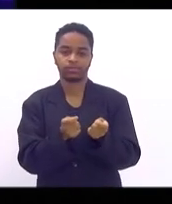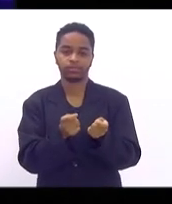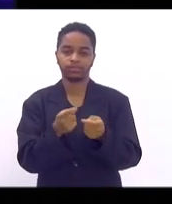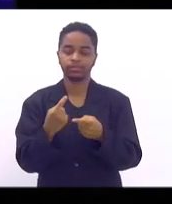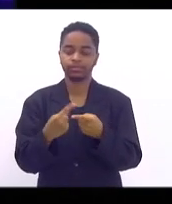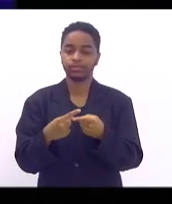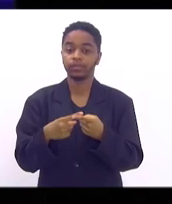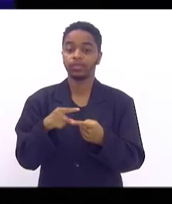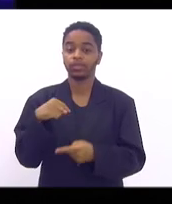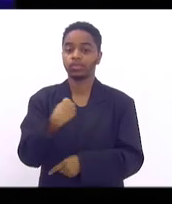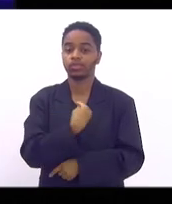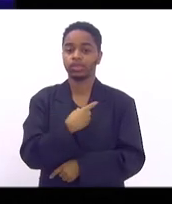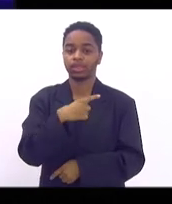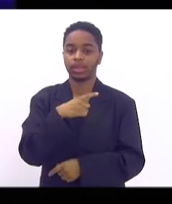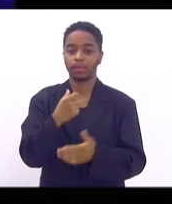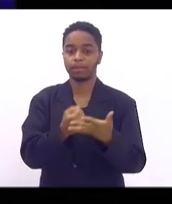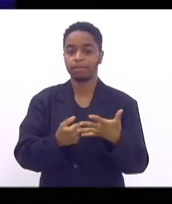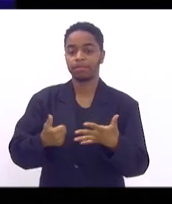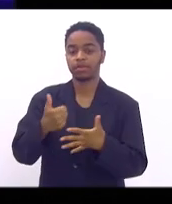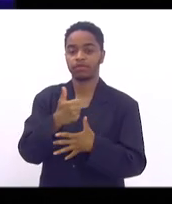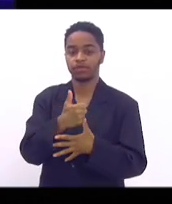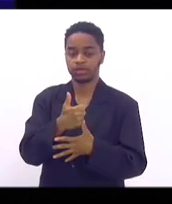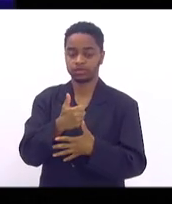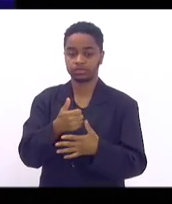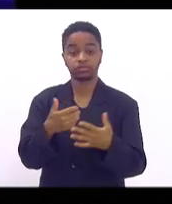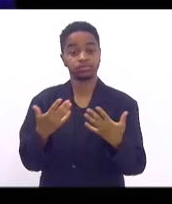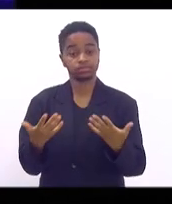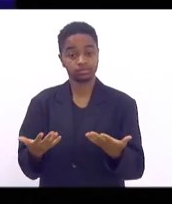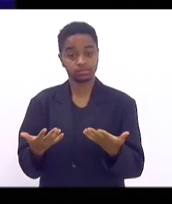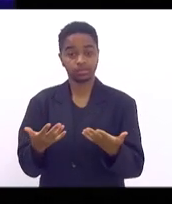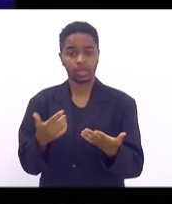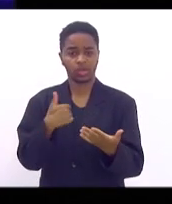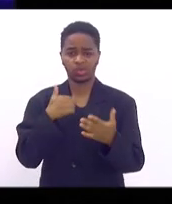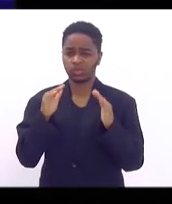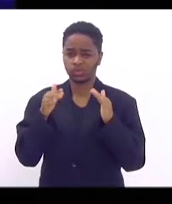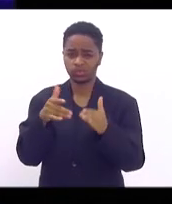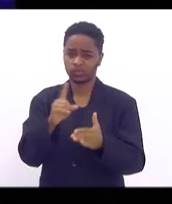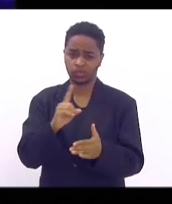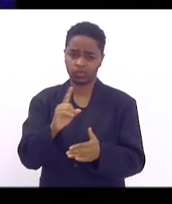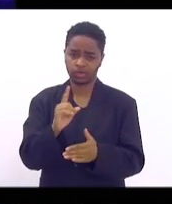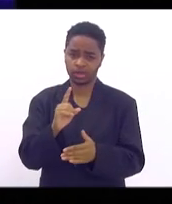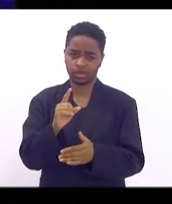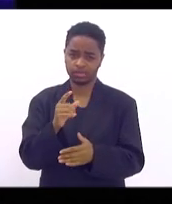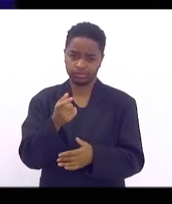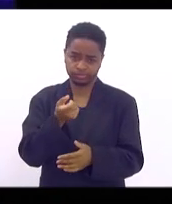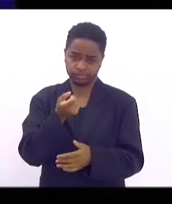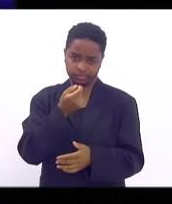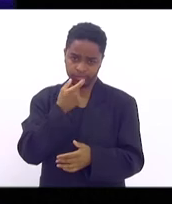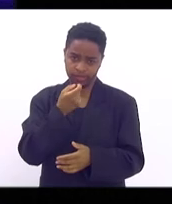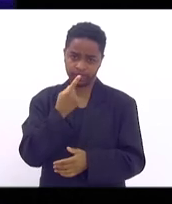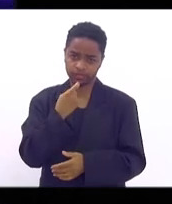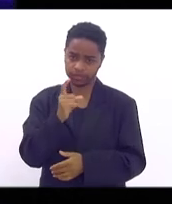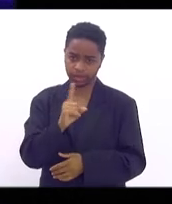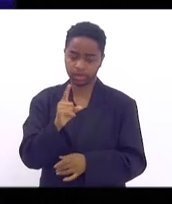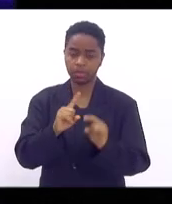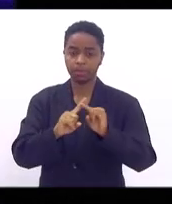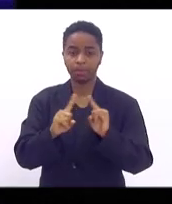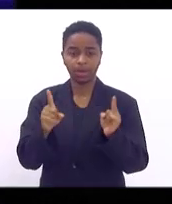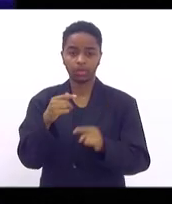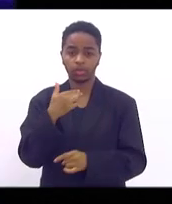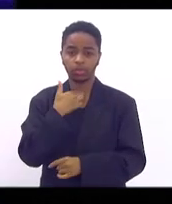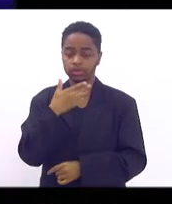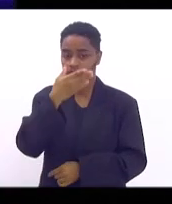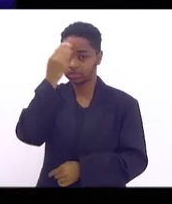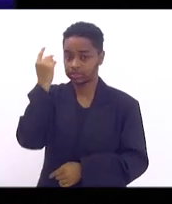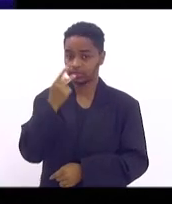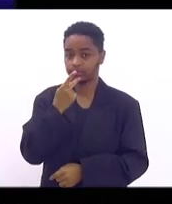que nós temos privilégios. Então, não vou focar no Red Pill, mas não poderia deixar de mencionar, porque é uma